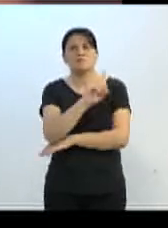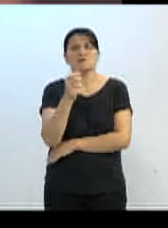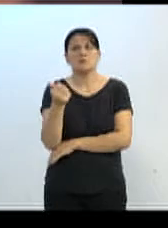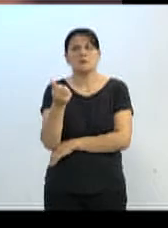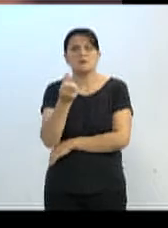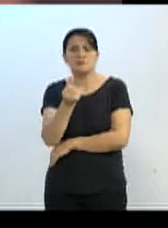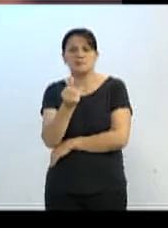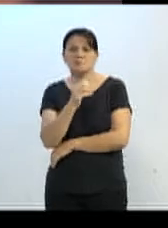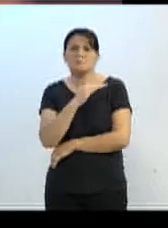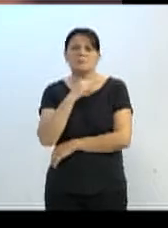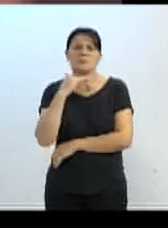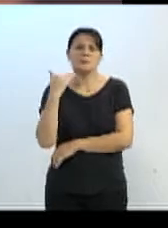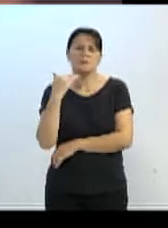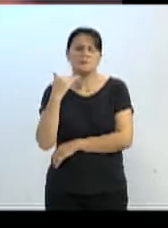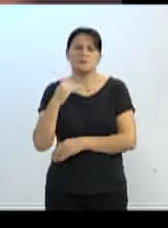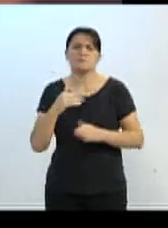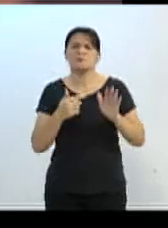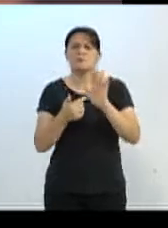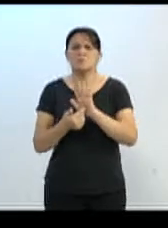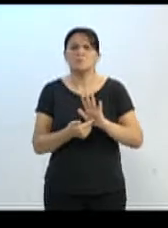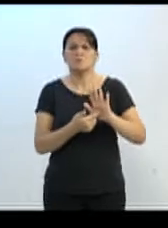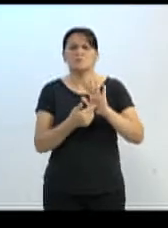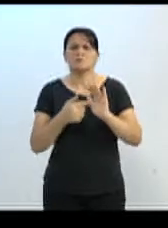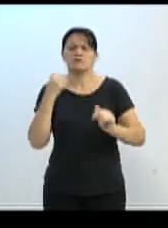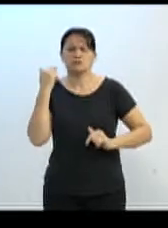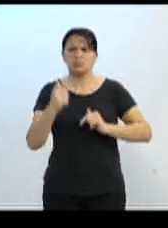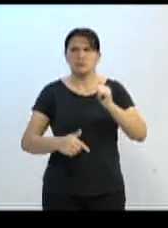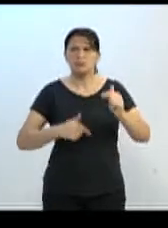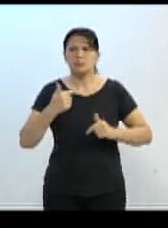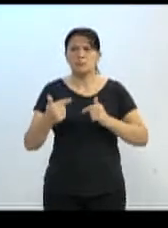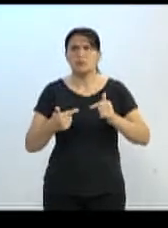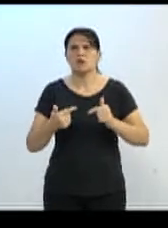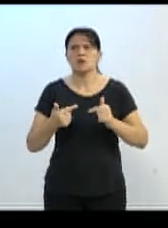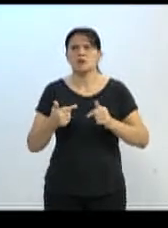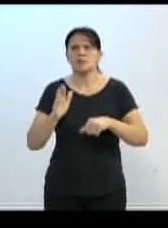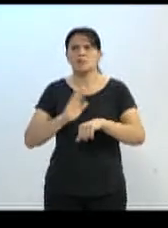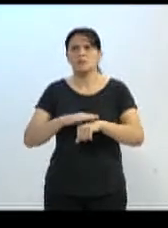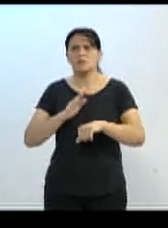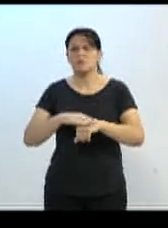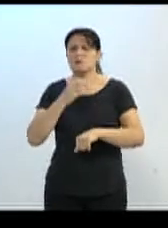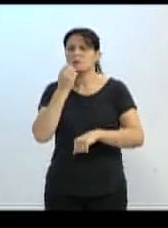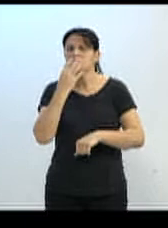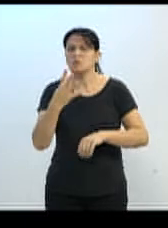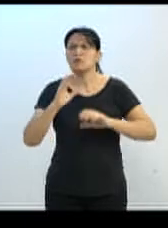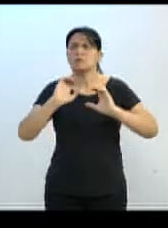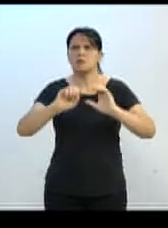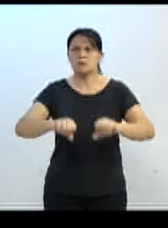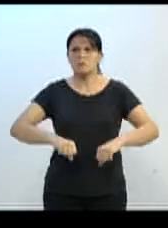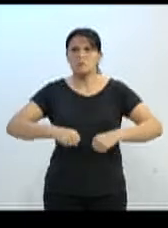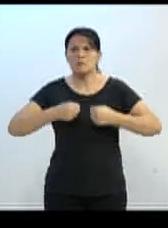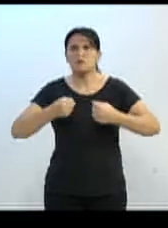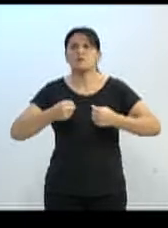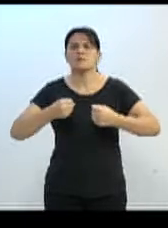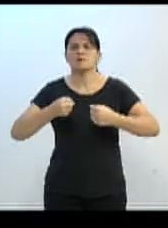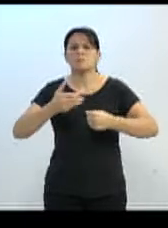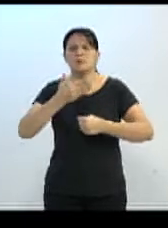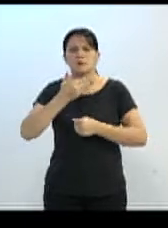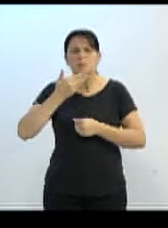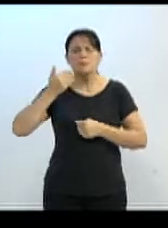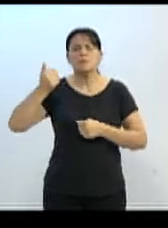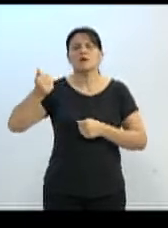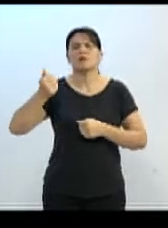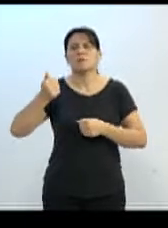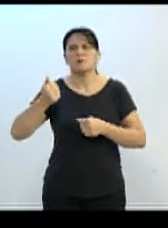deixa conosco um exemplo do trabalho pelo bem comum do esforço para transformar e melhorar